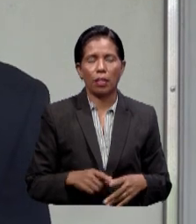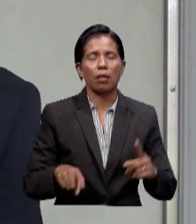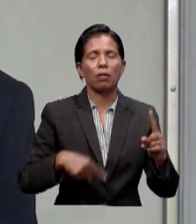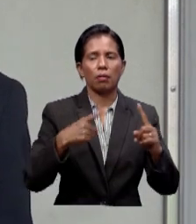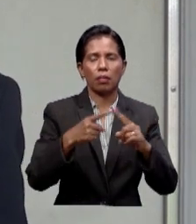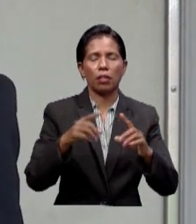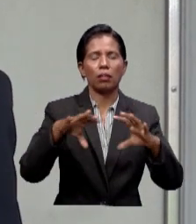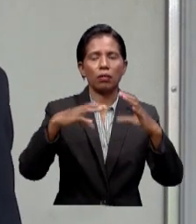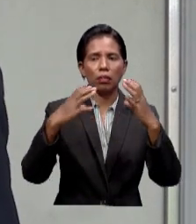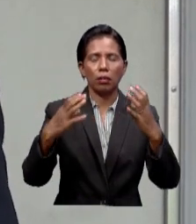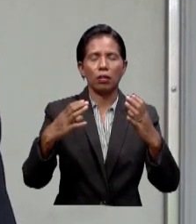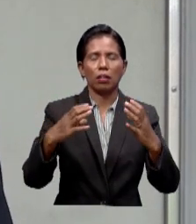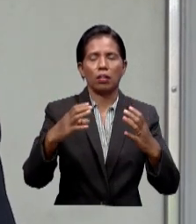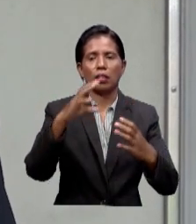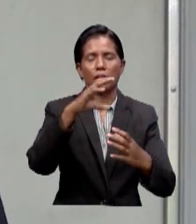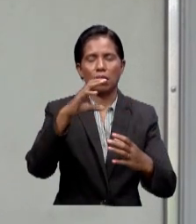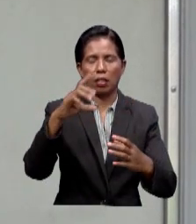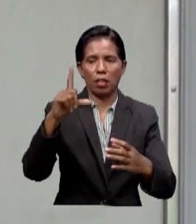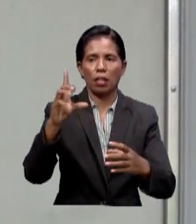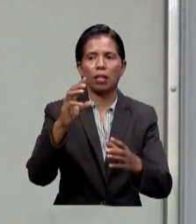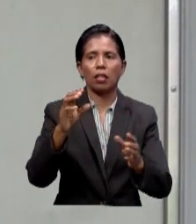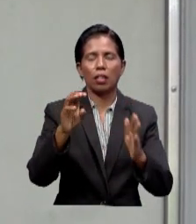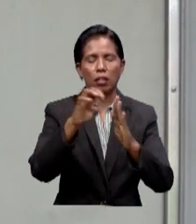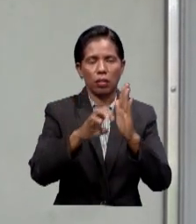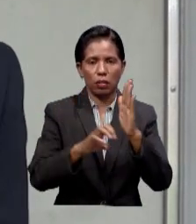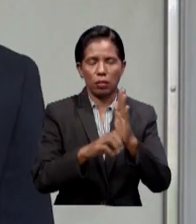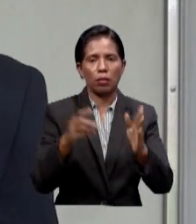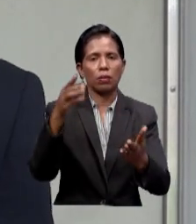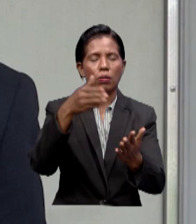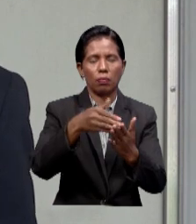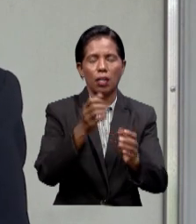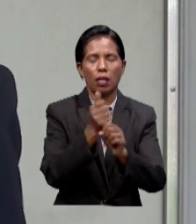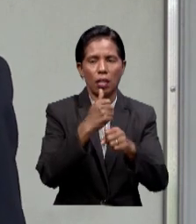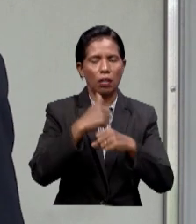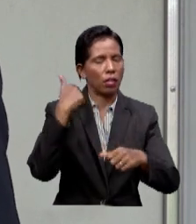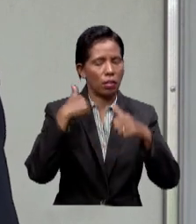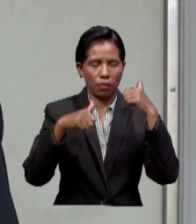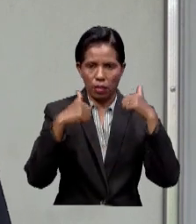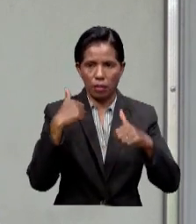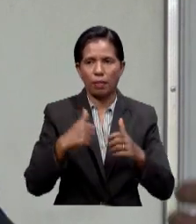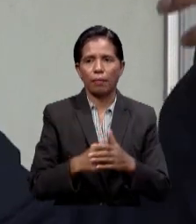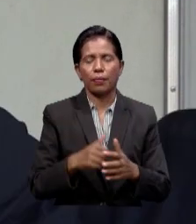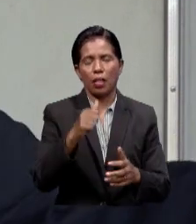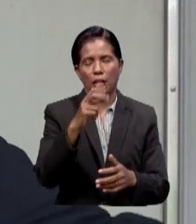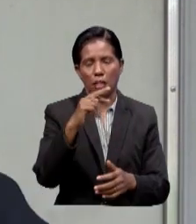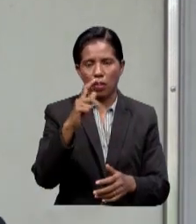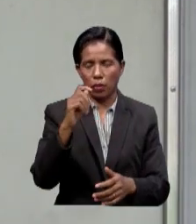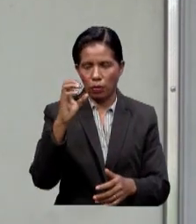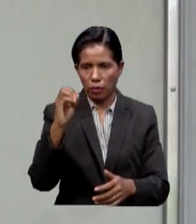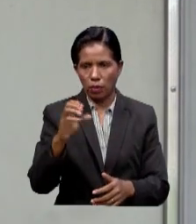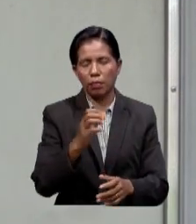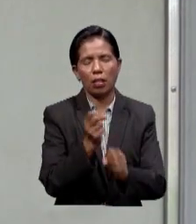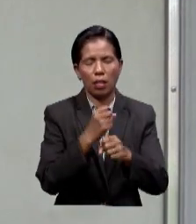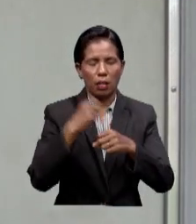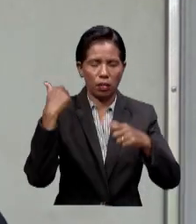mas conselho combatente nacional, né? Organiza nem estrutura, tu um bahalo atividade. Mas lá ia. Antônio Cazuzé, ba